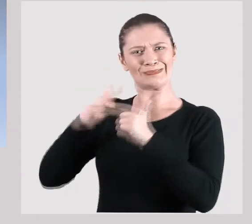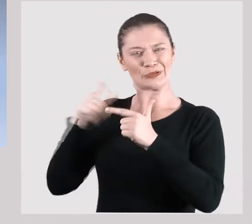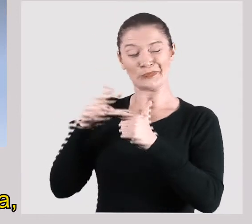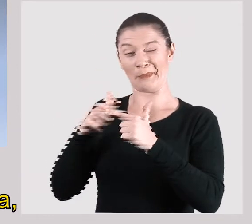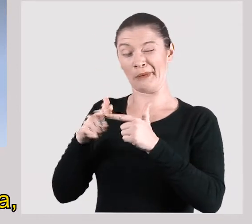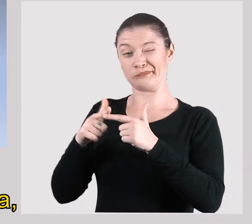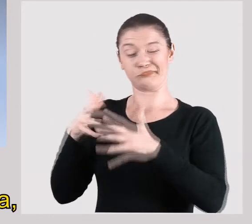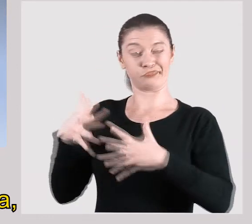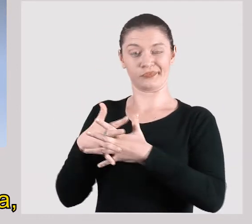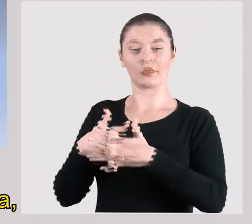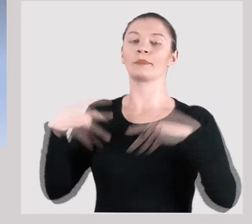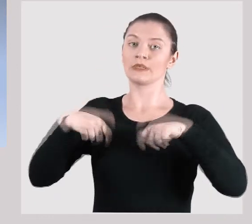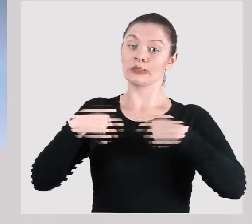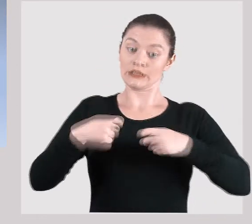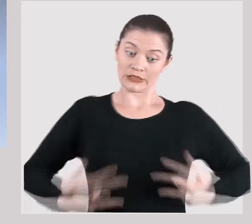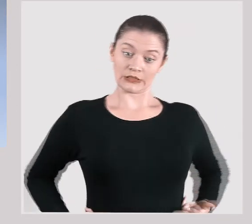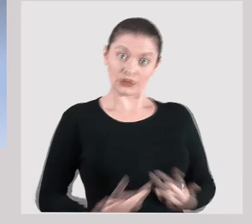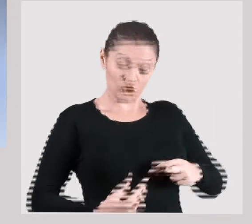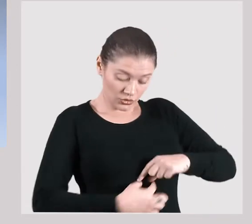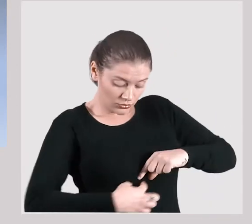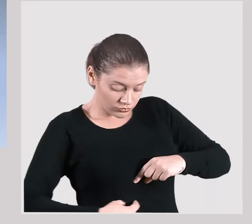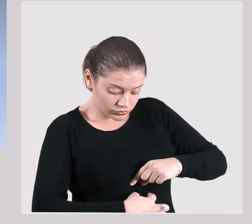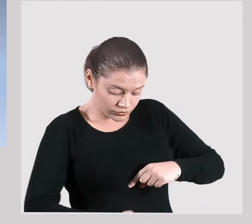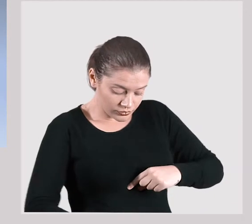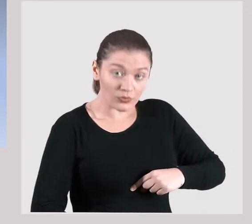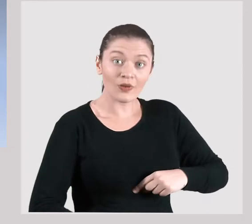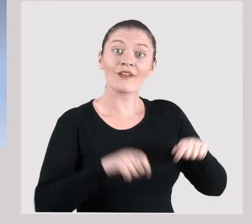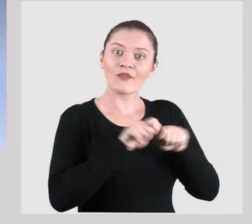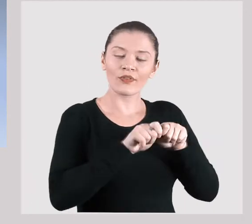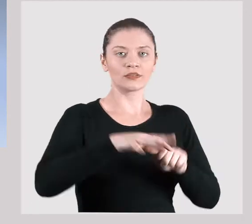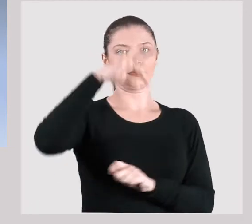complicação, tem que fazer uma outra cirurgia, tirar um pedaço do intestino e fazer a vagina.